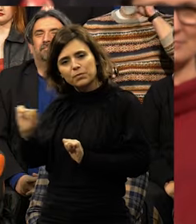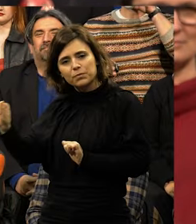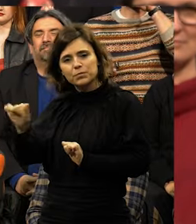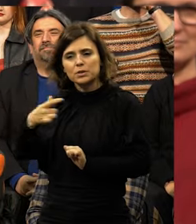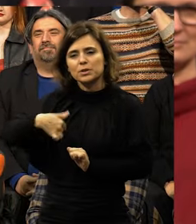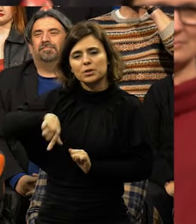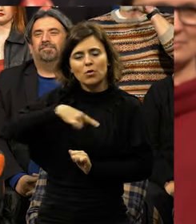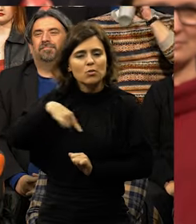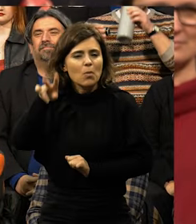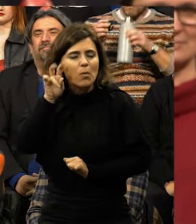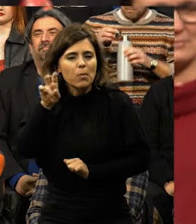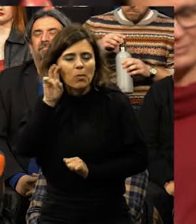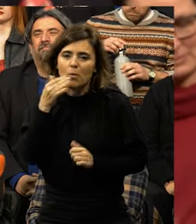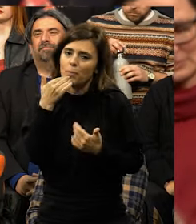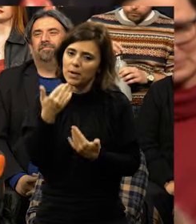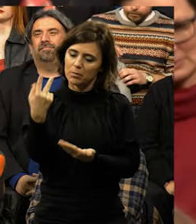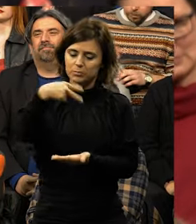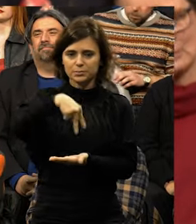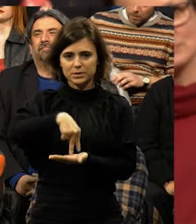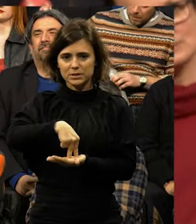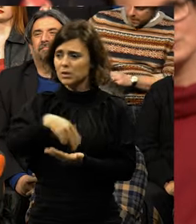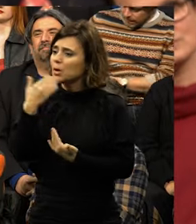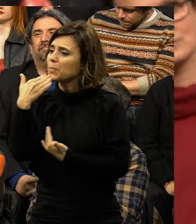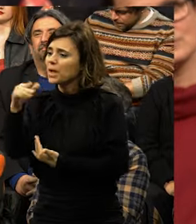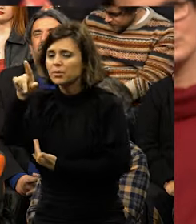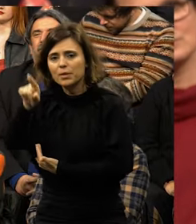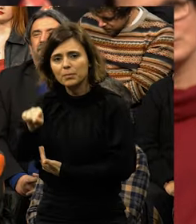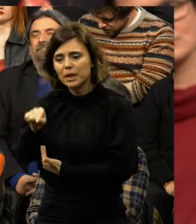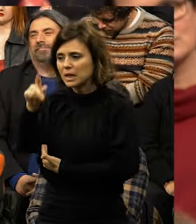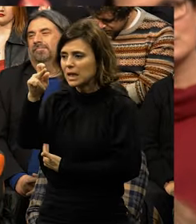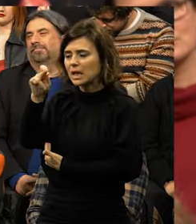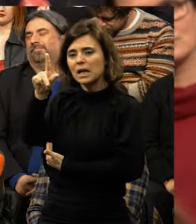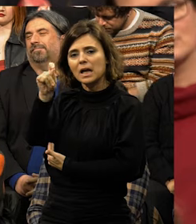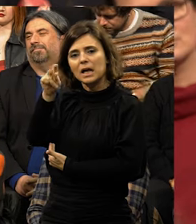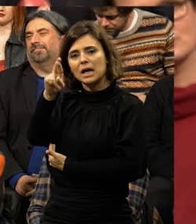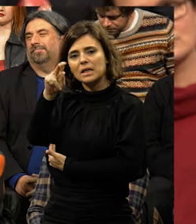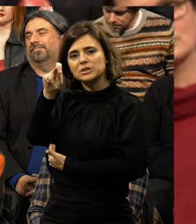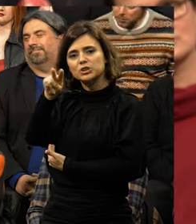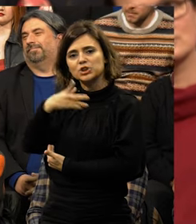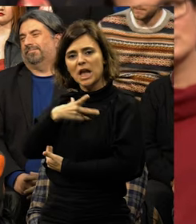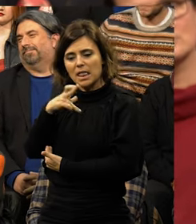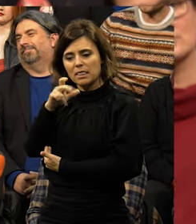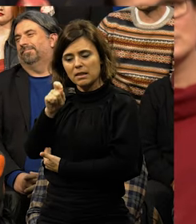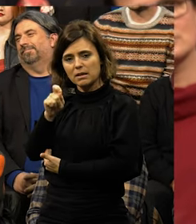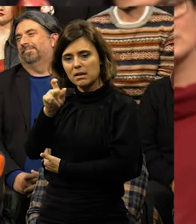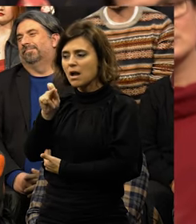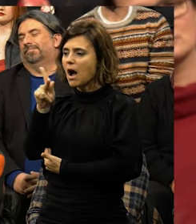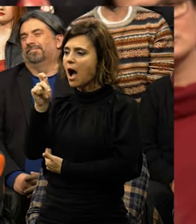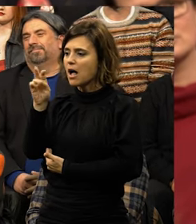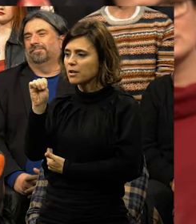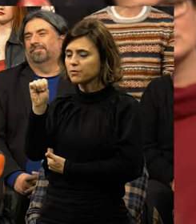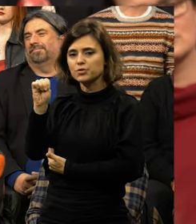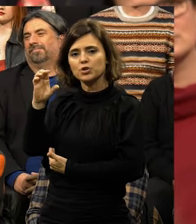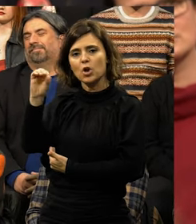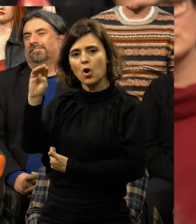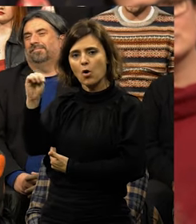partilhamos Obrigada por ter estado e obrigada também ao Alexandre a Alexandre Alves Costa e vocês vão